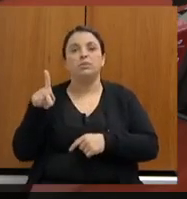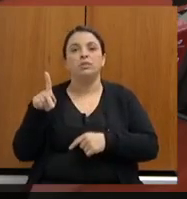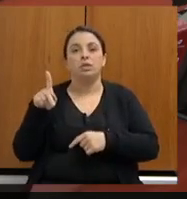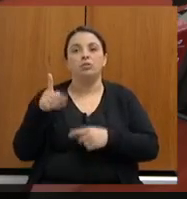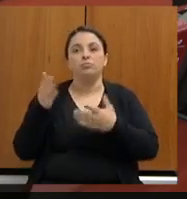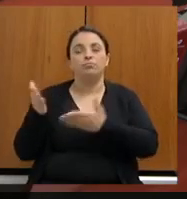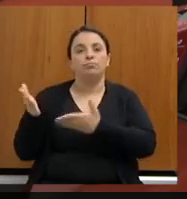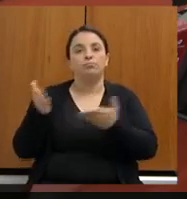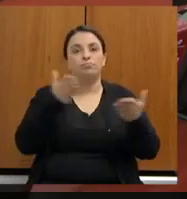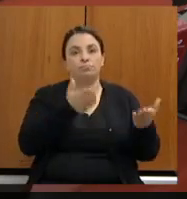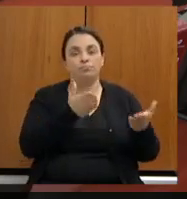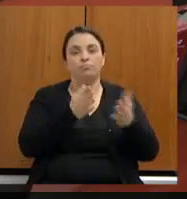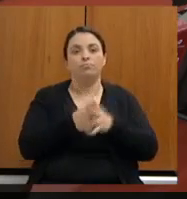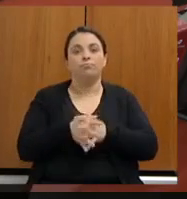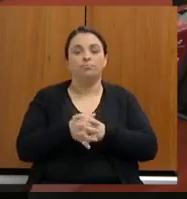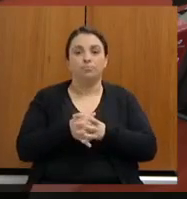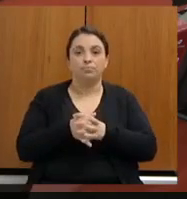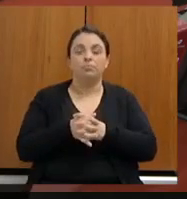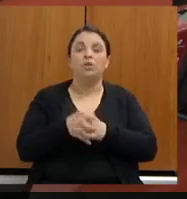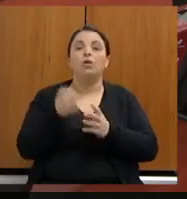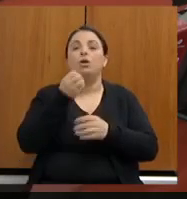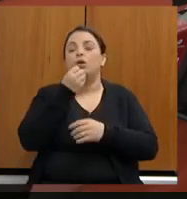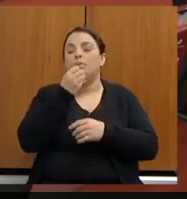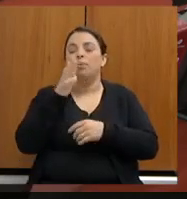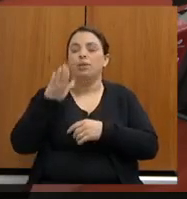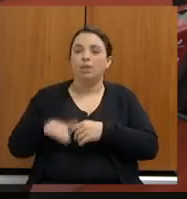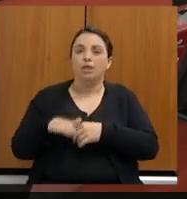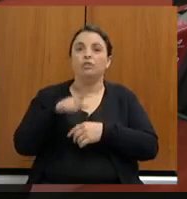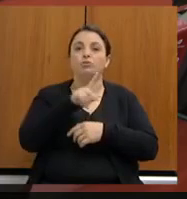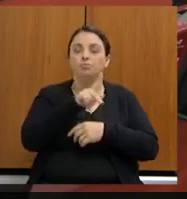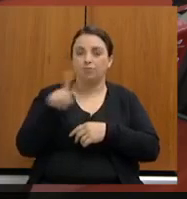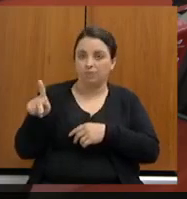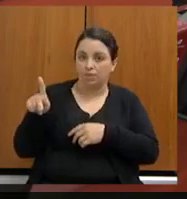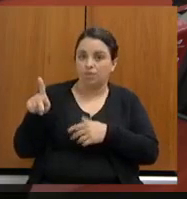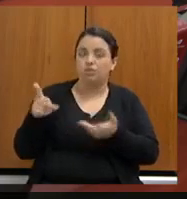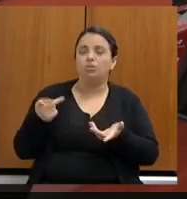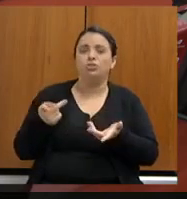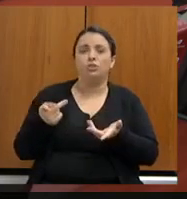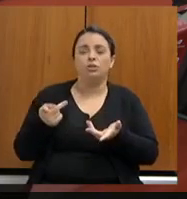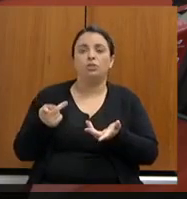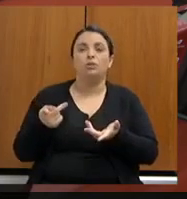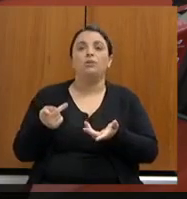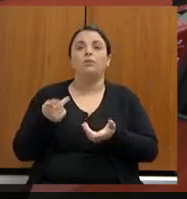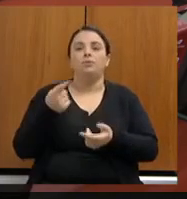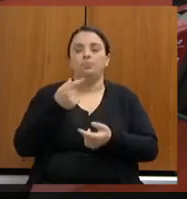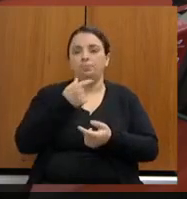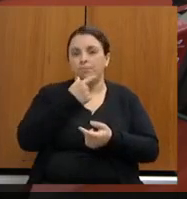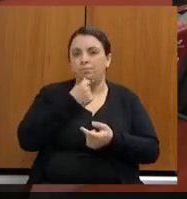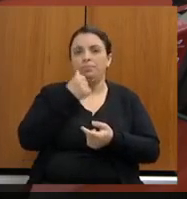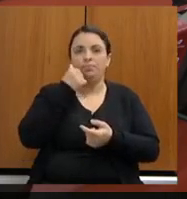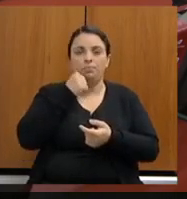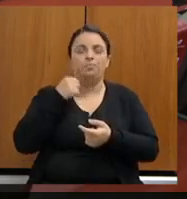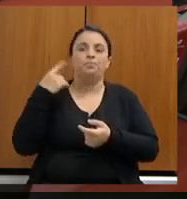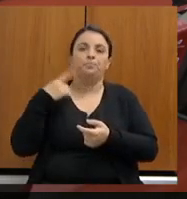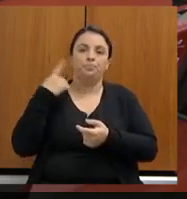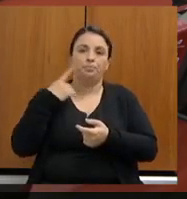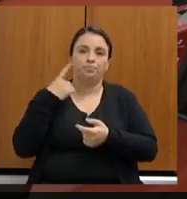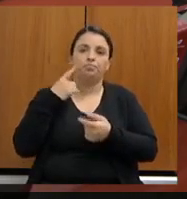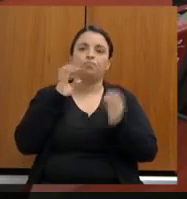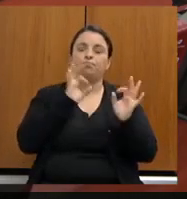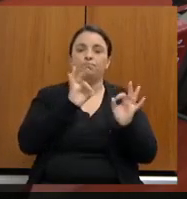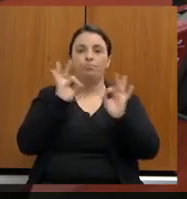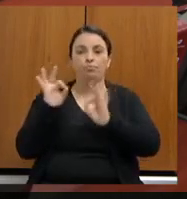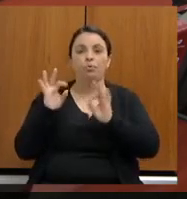a palavra Oi boa tarde Presidente boa tarde senhores Senhoras deputadas que nos acompanham